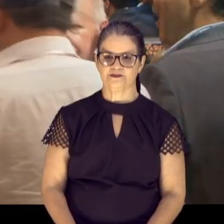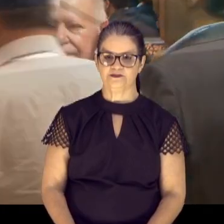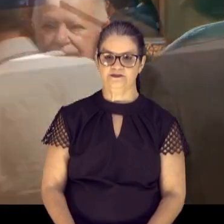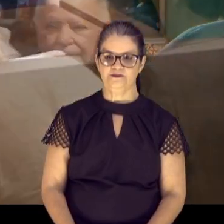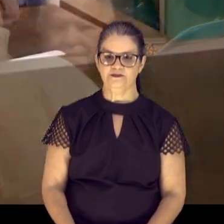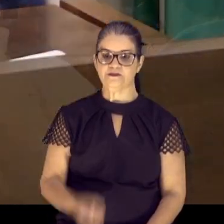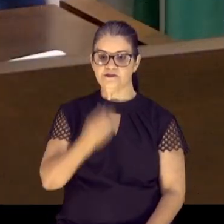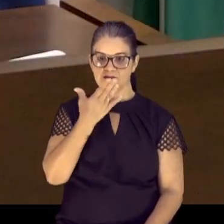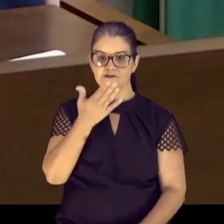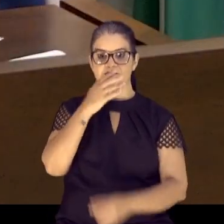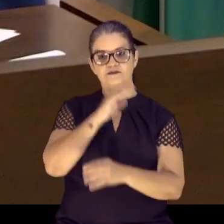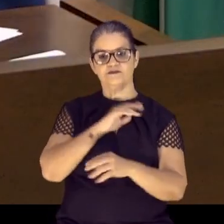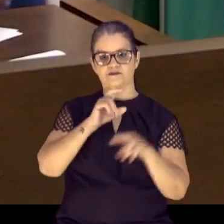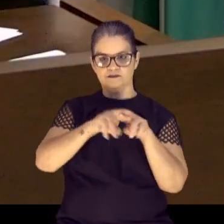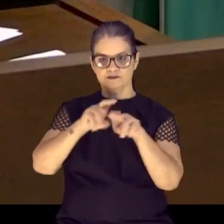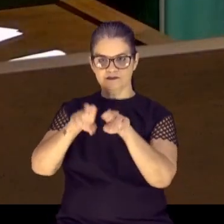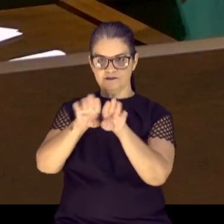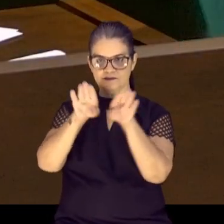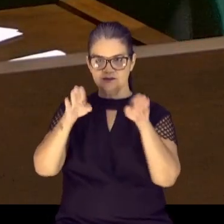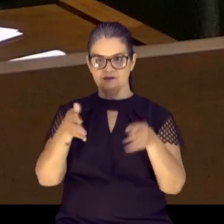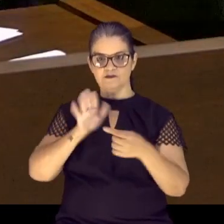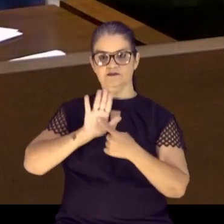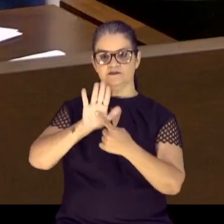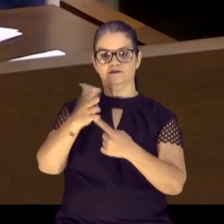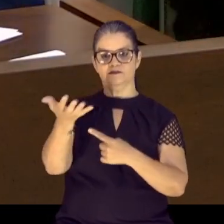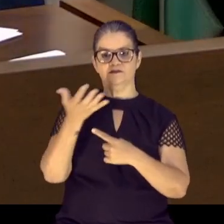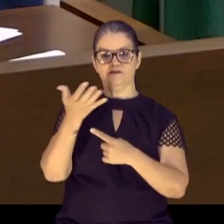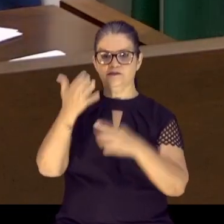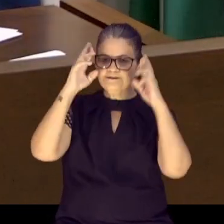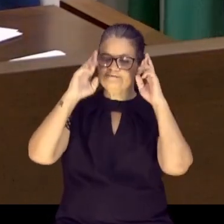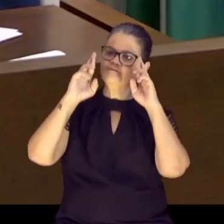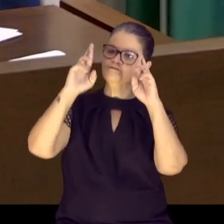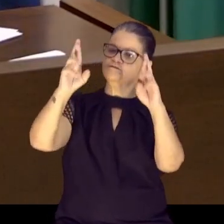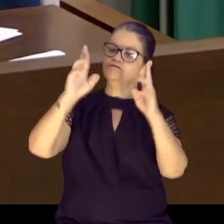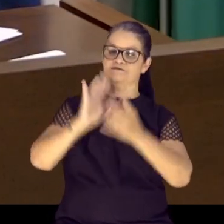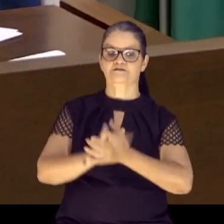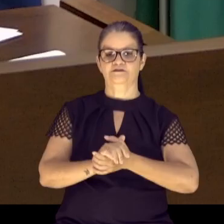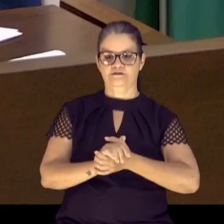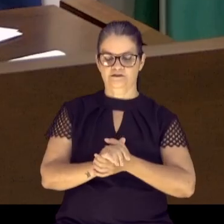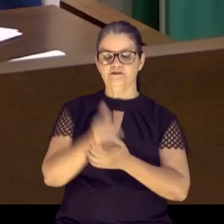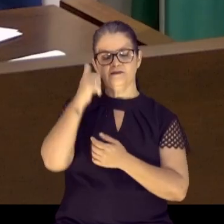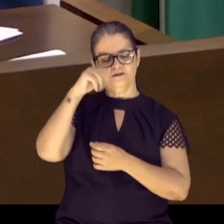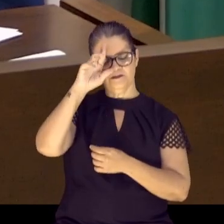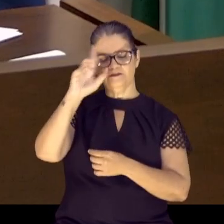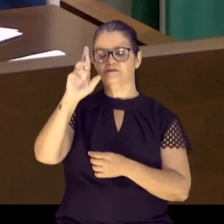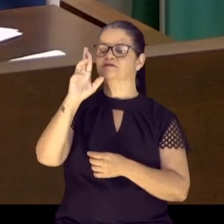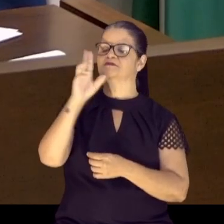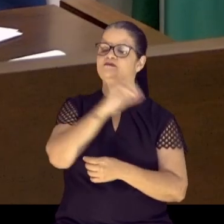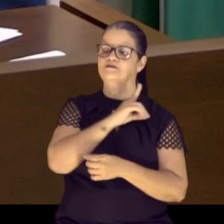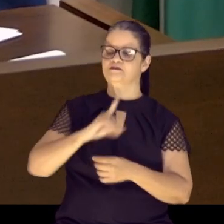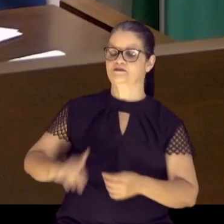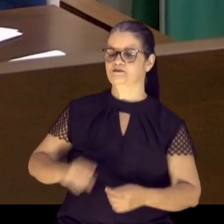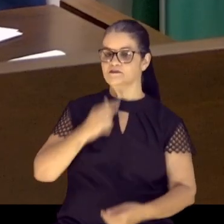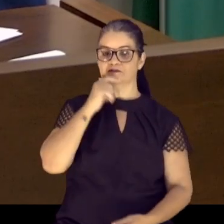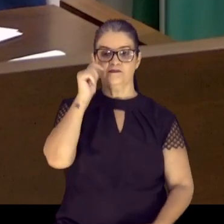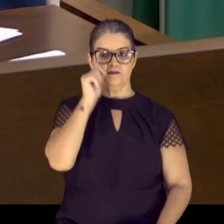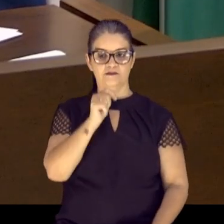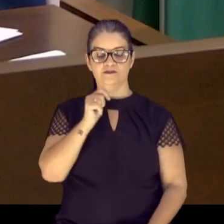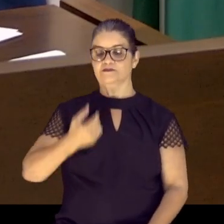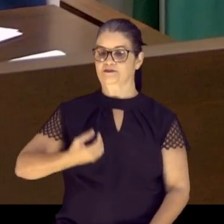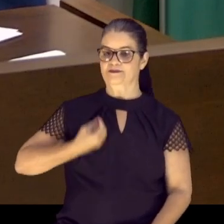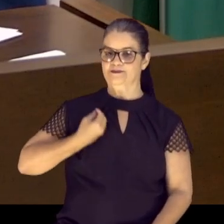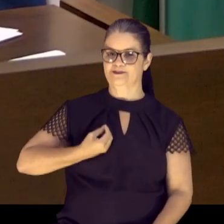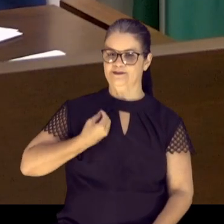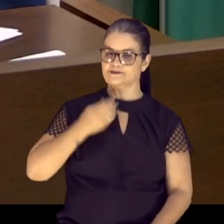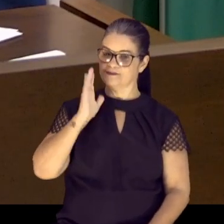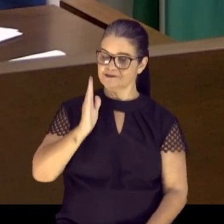Muito bem, formada a mesa, já queremos apresentar com muita honra os excelentíssimos senhores deputados e deputadas presentes